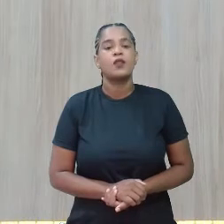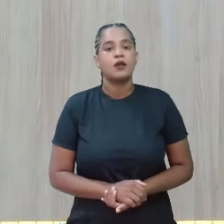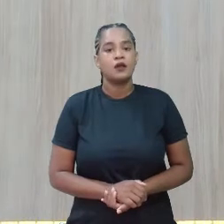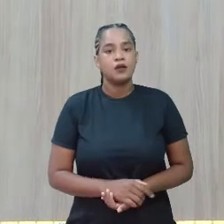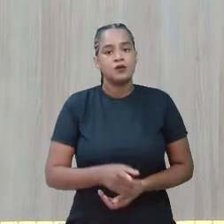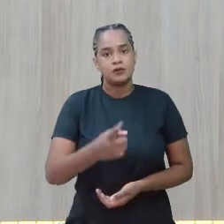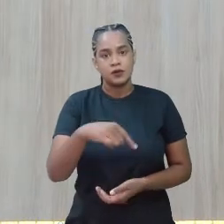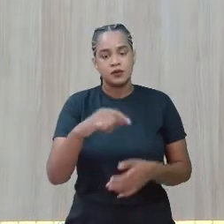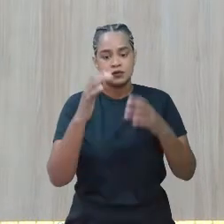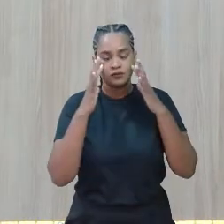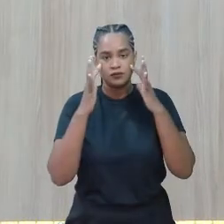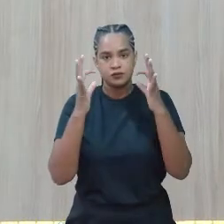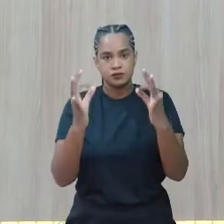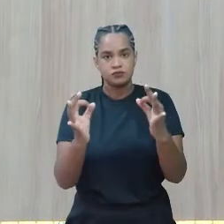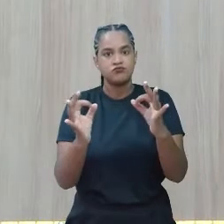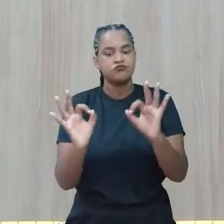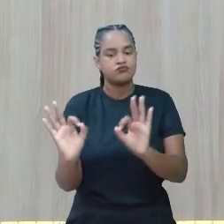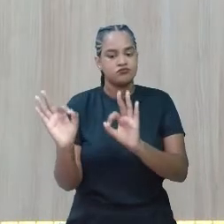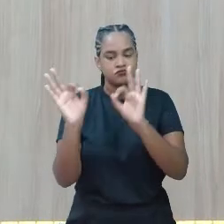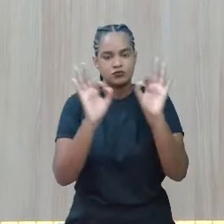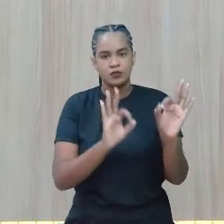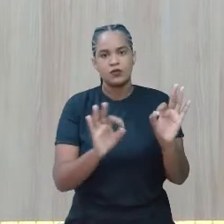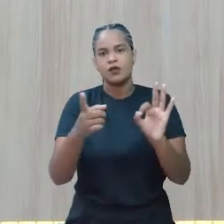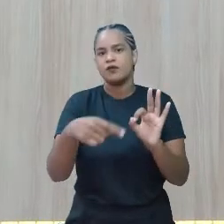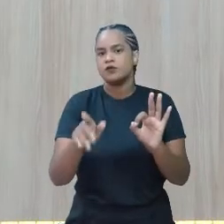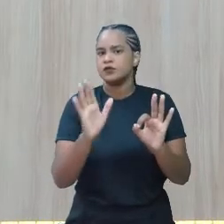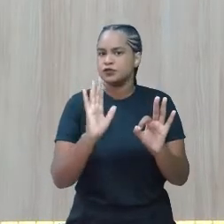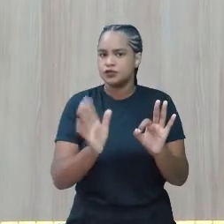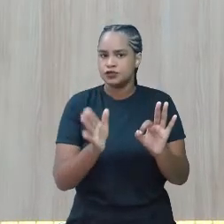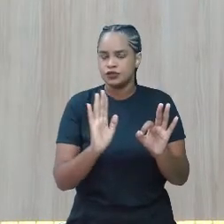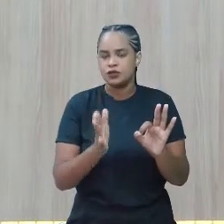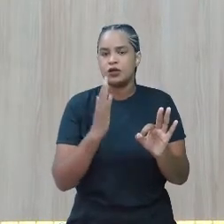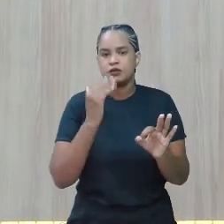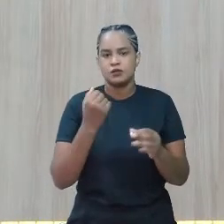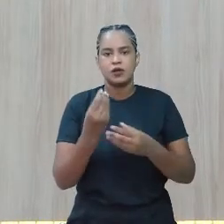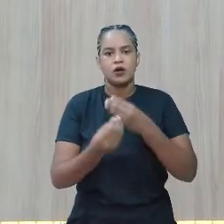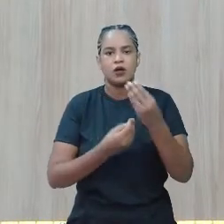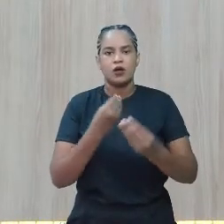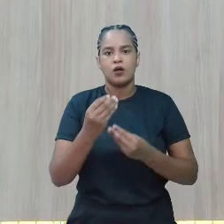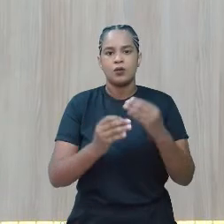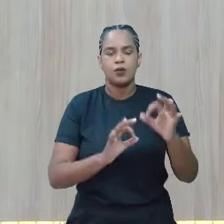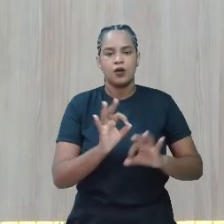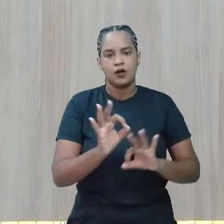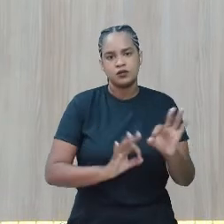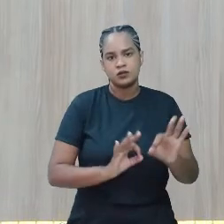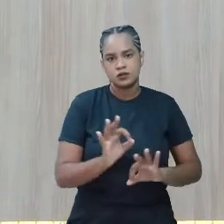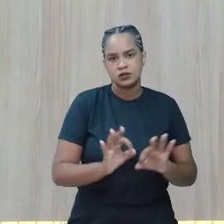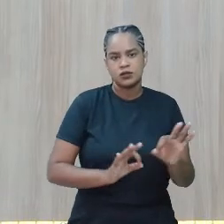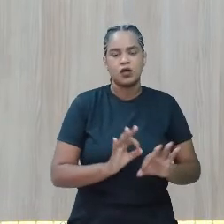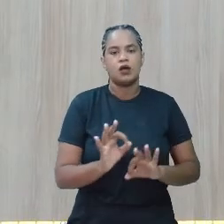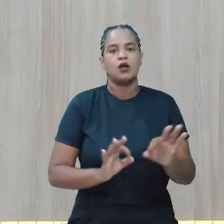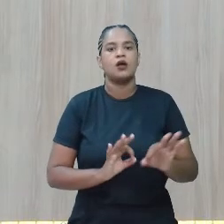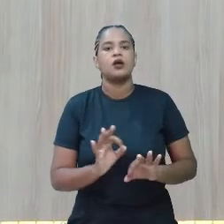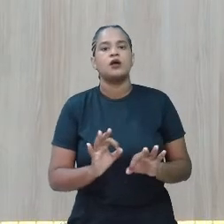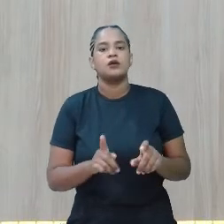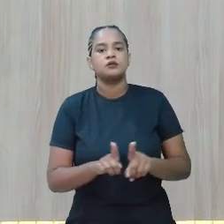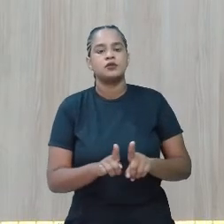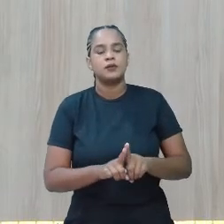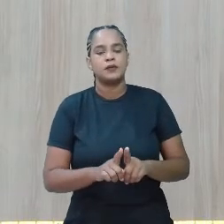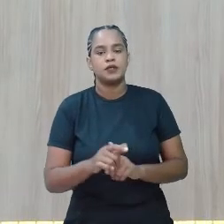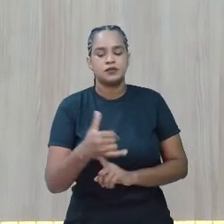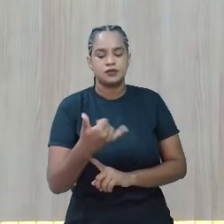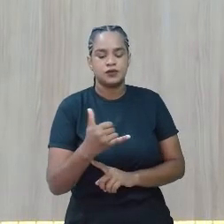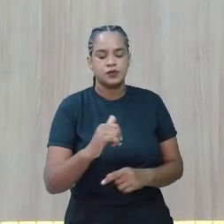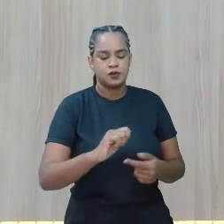estão craques naquele momento de organizar aí, não é? O seu celular, apontar aí para o